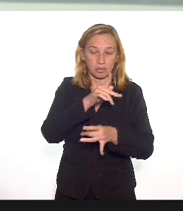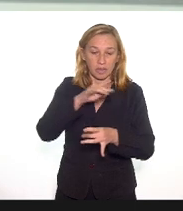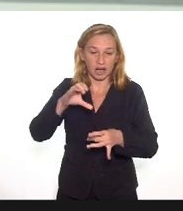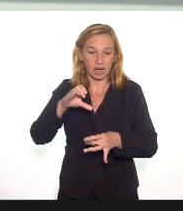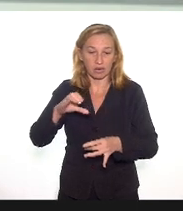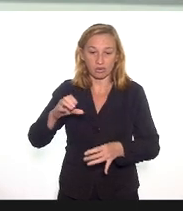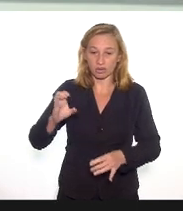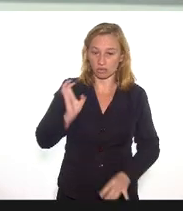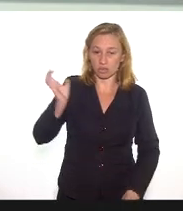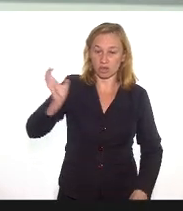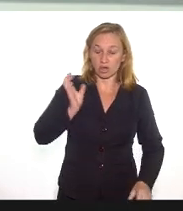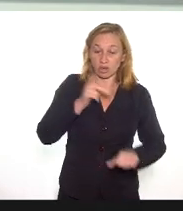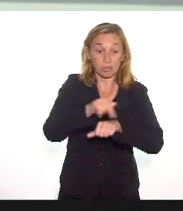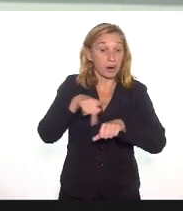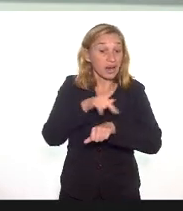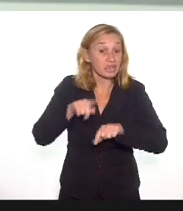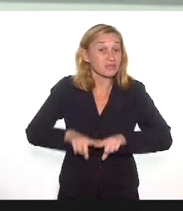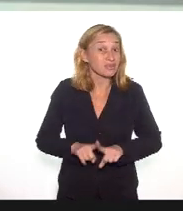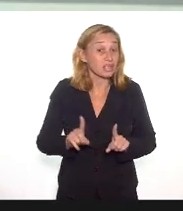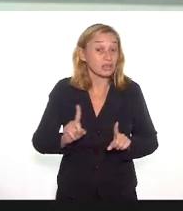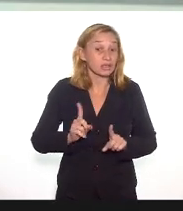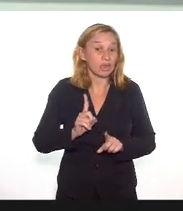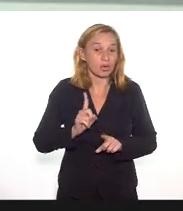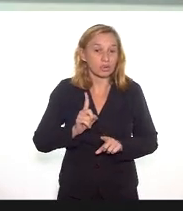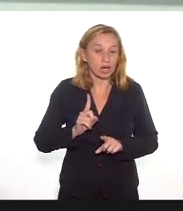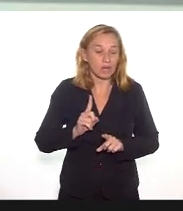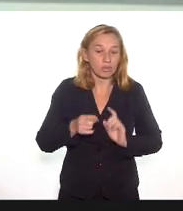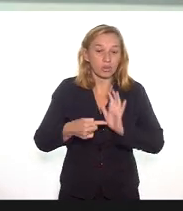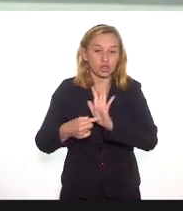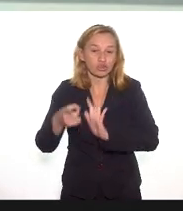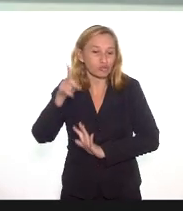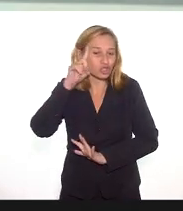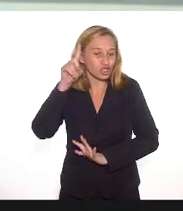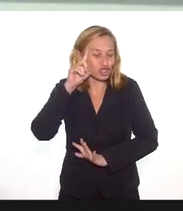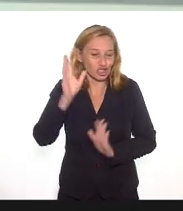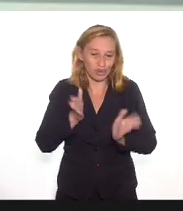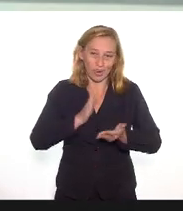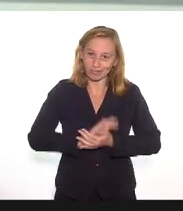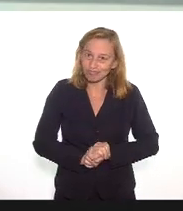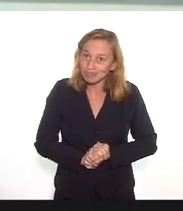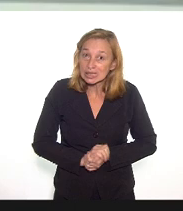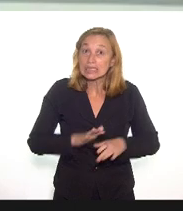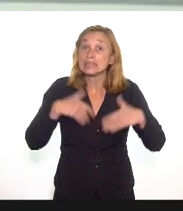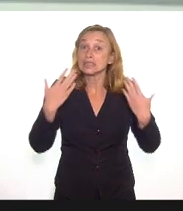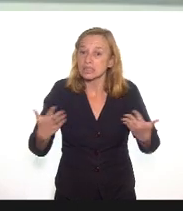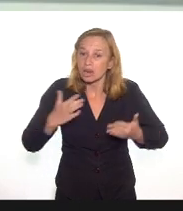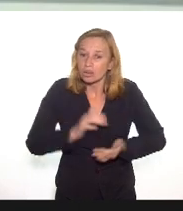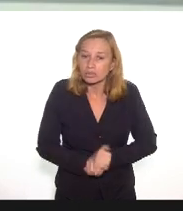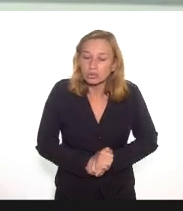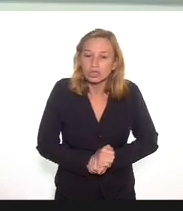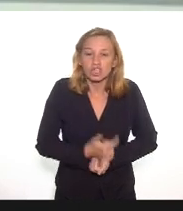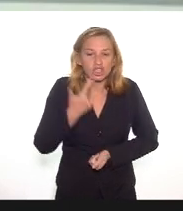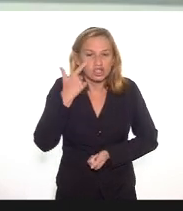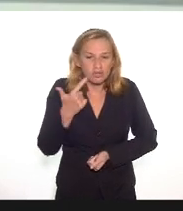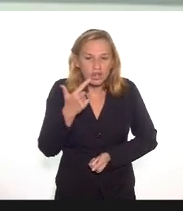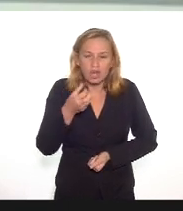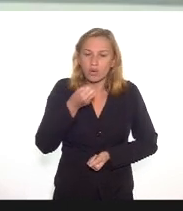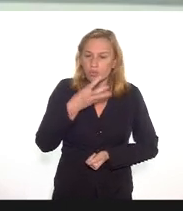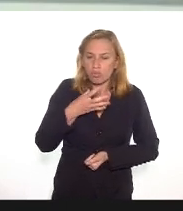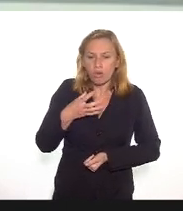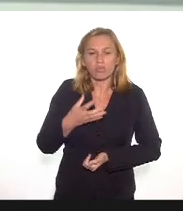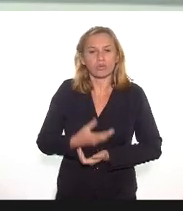rico. E isso não está refletindo no nosso dia a dia. Então, a gente vê com muito bons